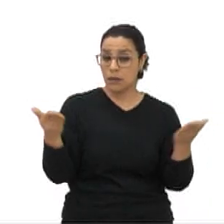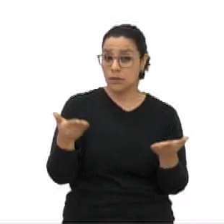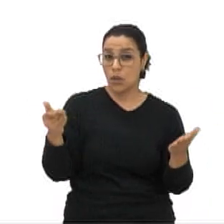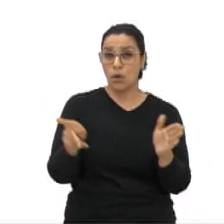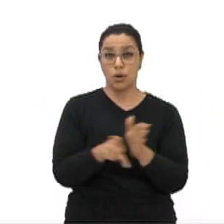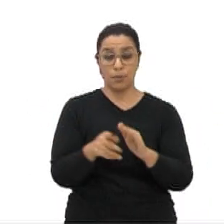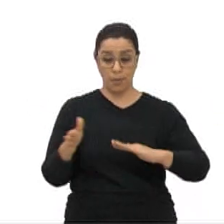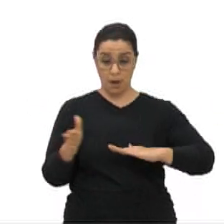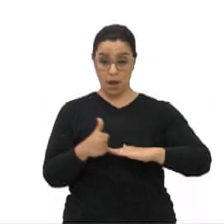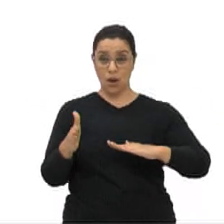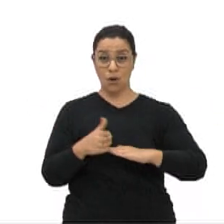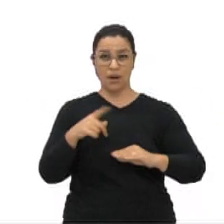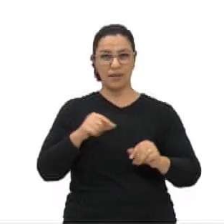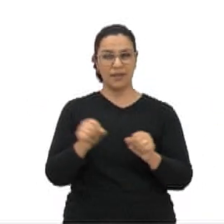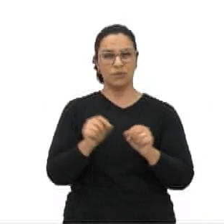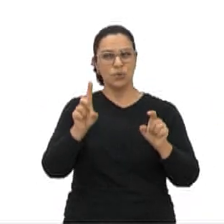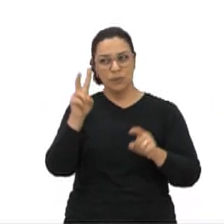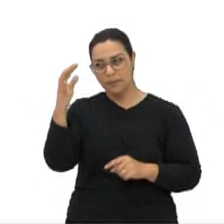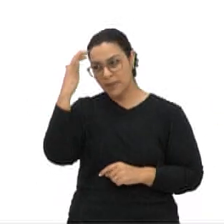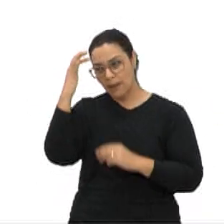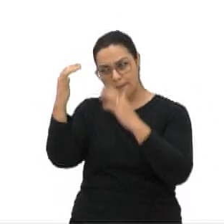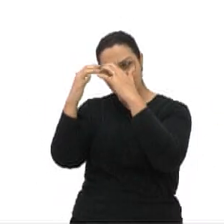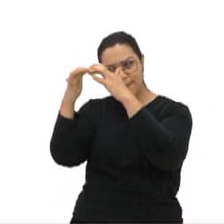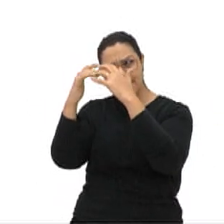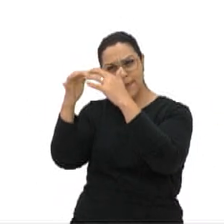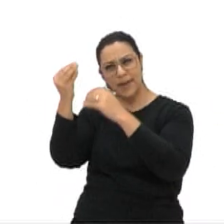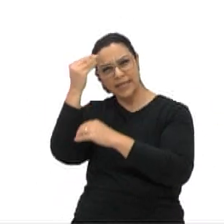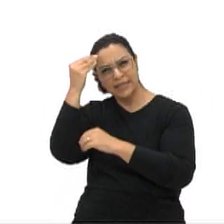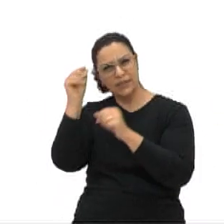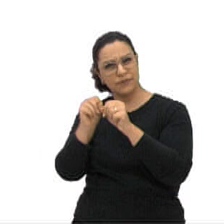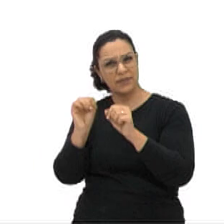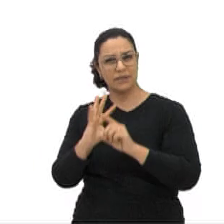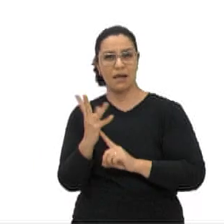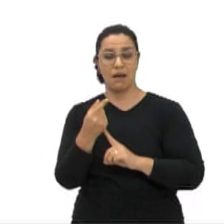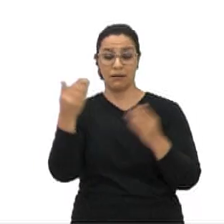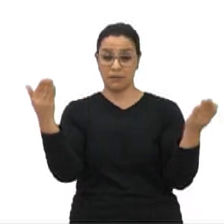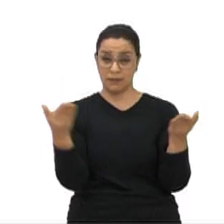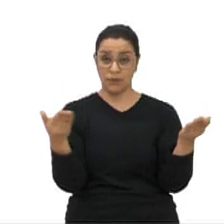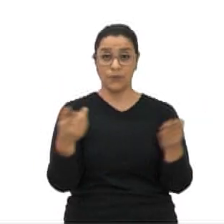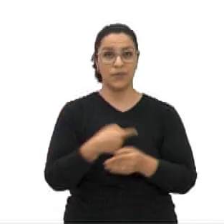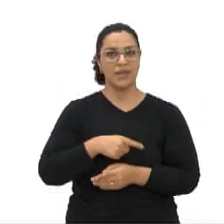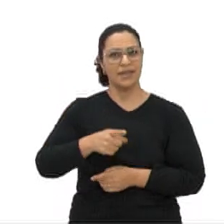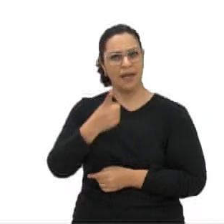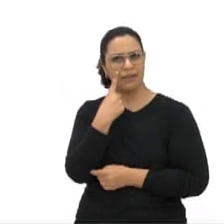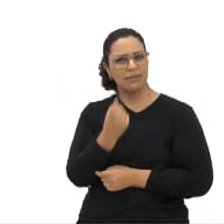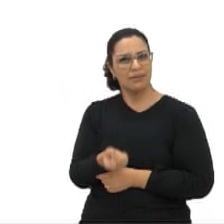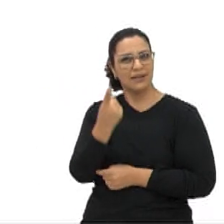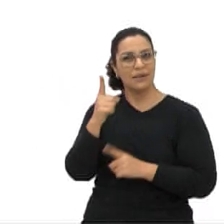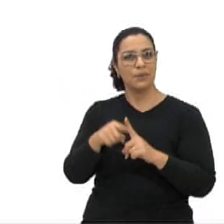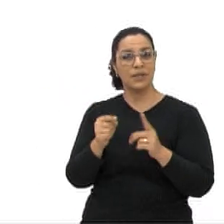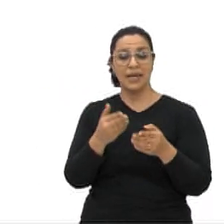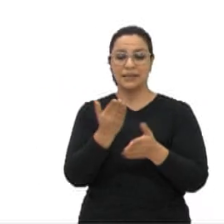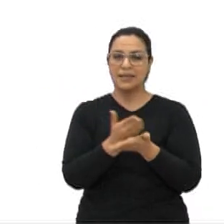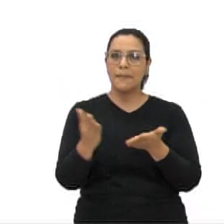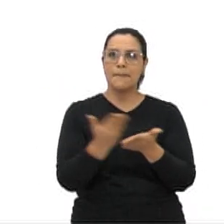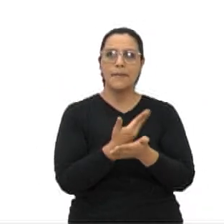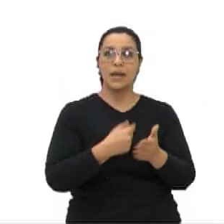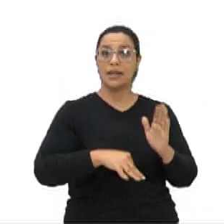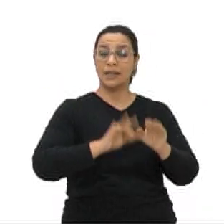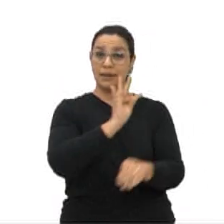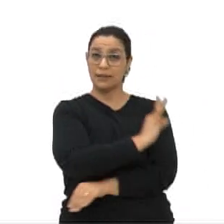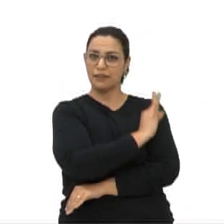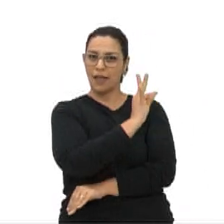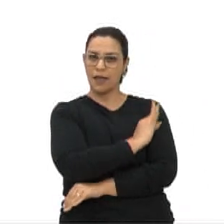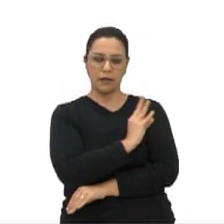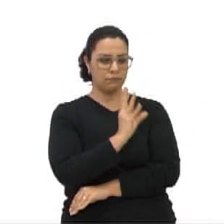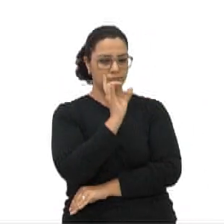arte contemporânea, eles têm um esforço mental para fazer as obras de arte contemporânea. E isso é muito interessante, porque ele se separa da técnica,